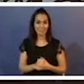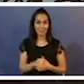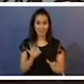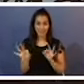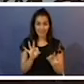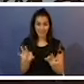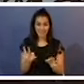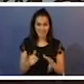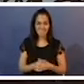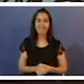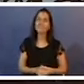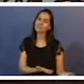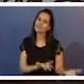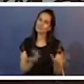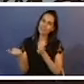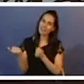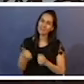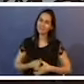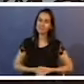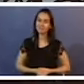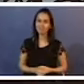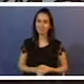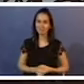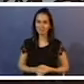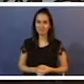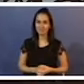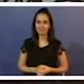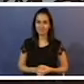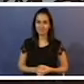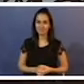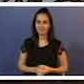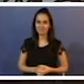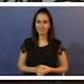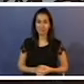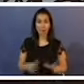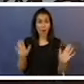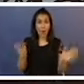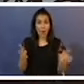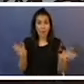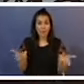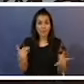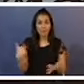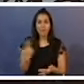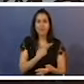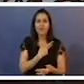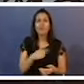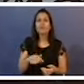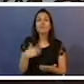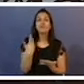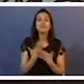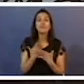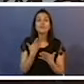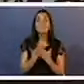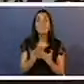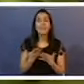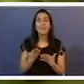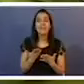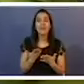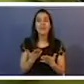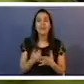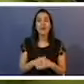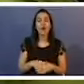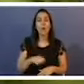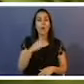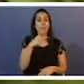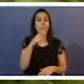estão preparados Então vamos conversar E hoje nós vamos estudar Olha o